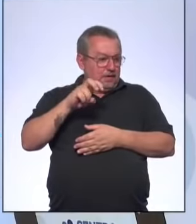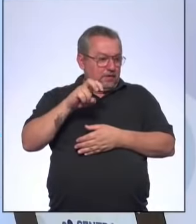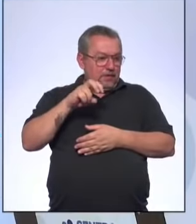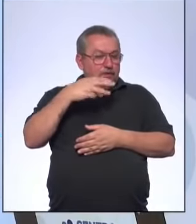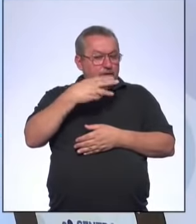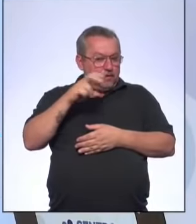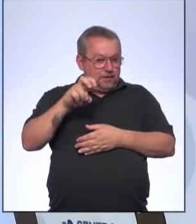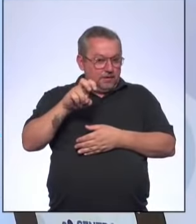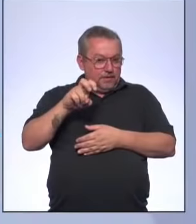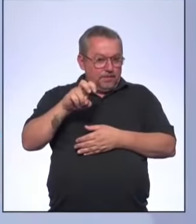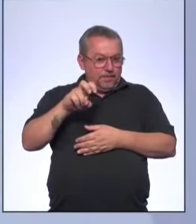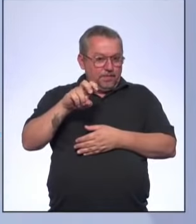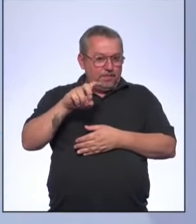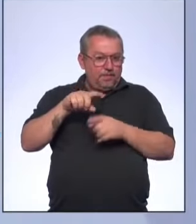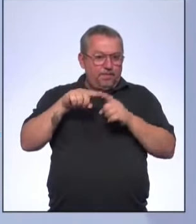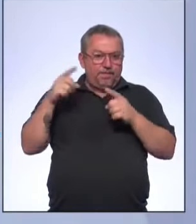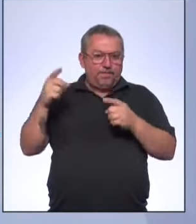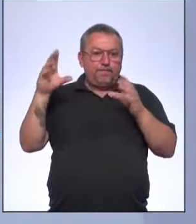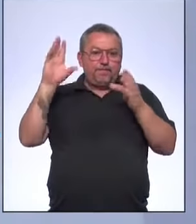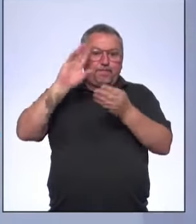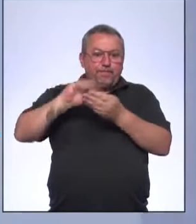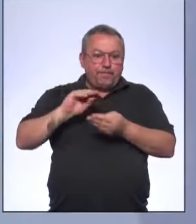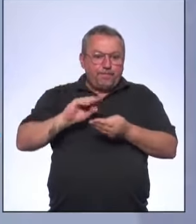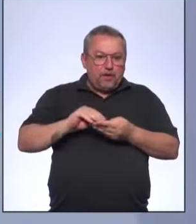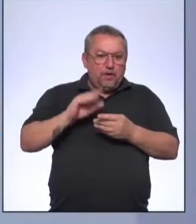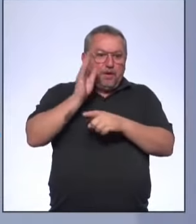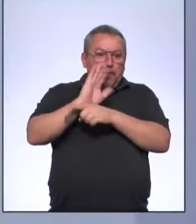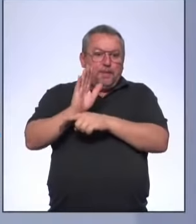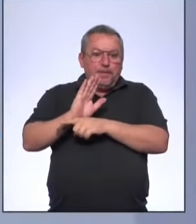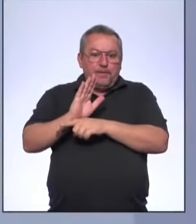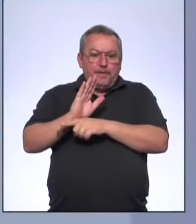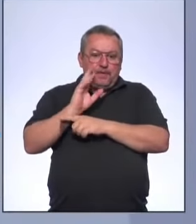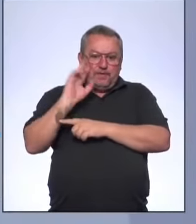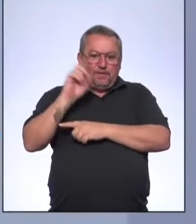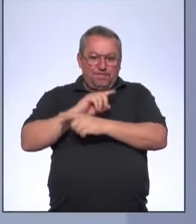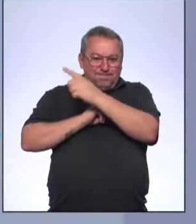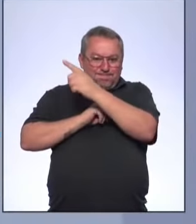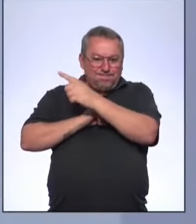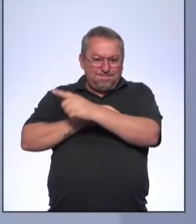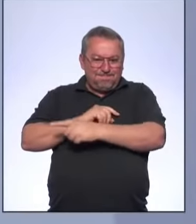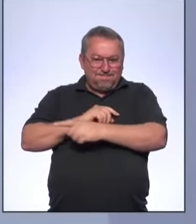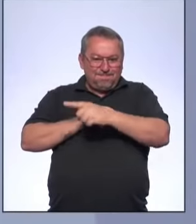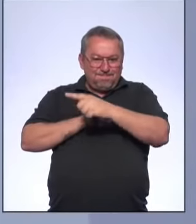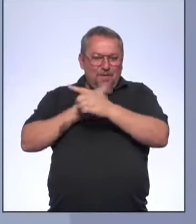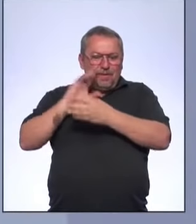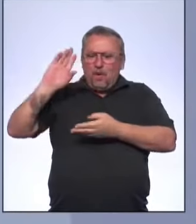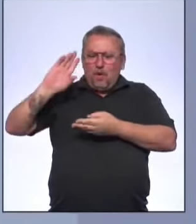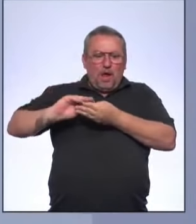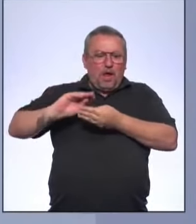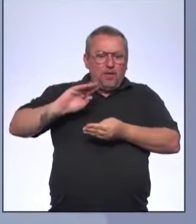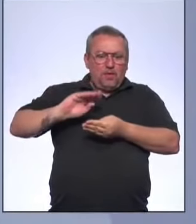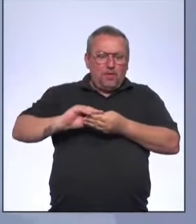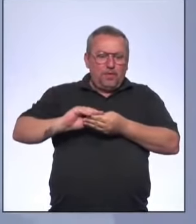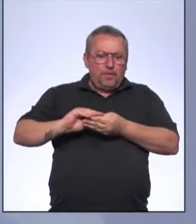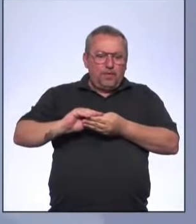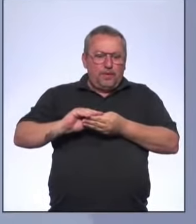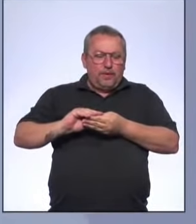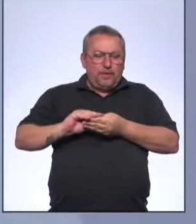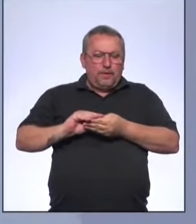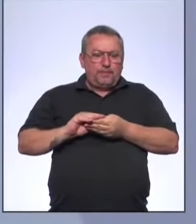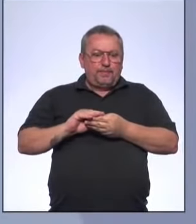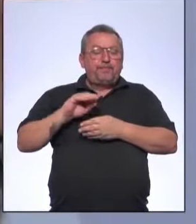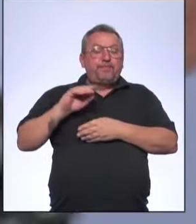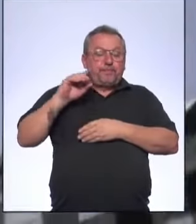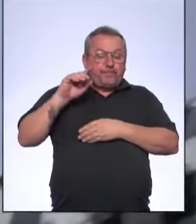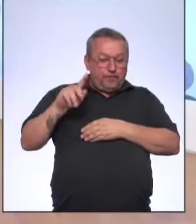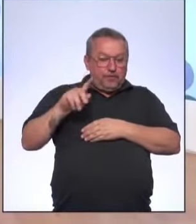35oc isso aqui é um resumo do vídeo certo é tão teacher